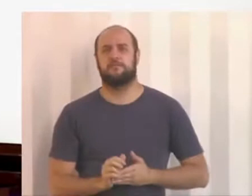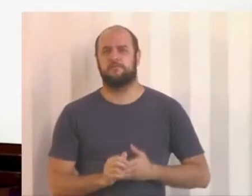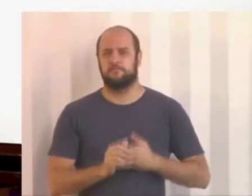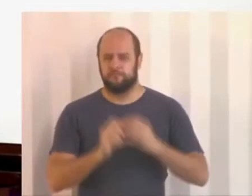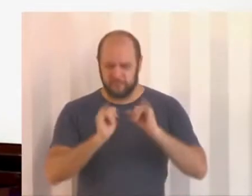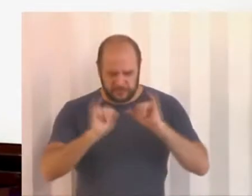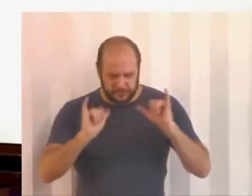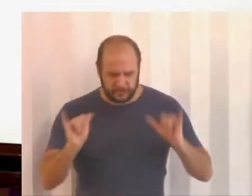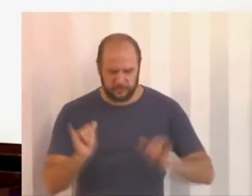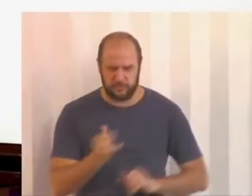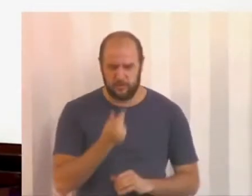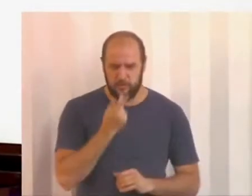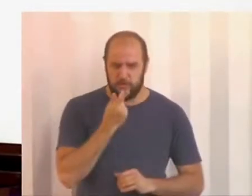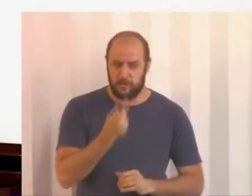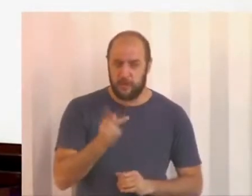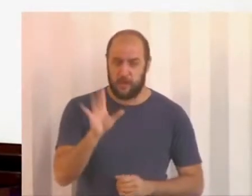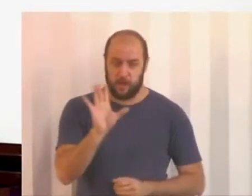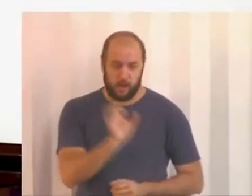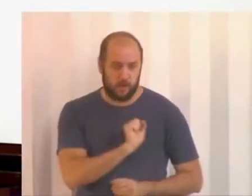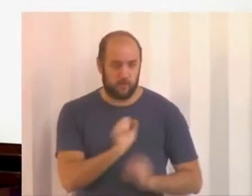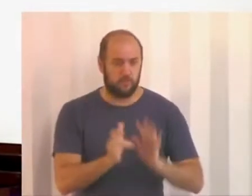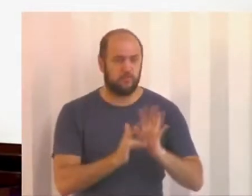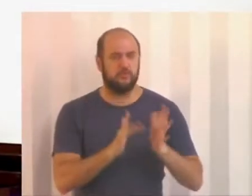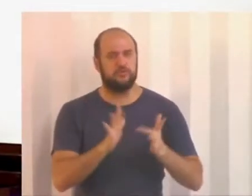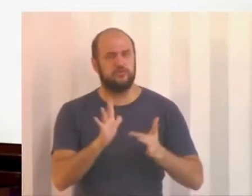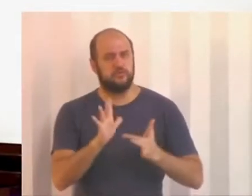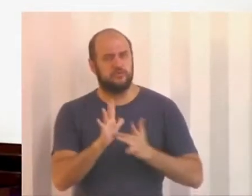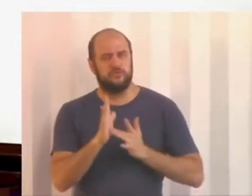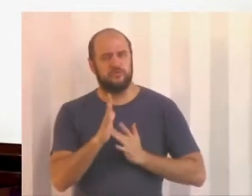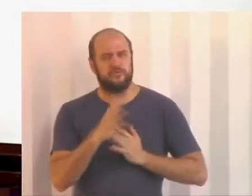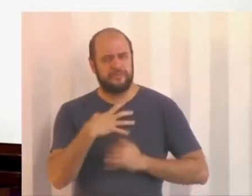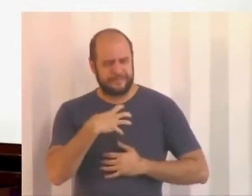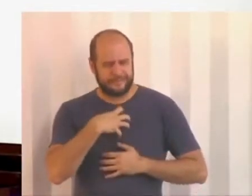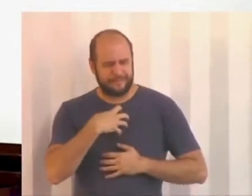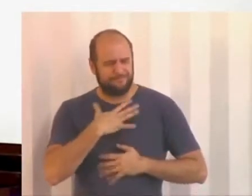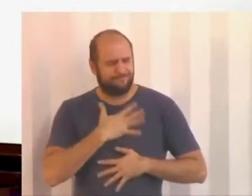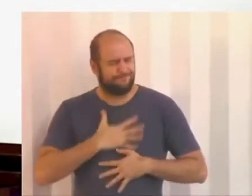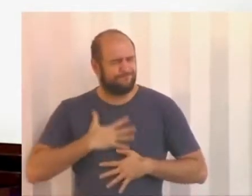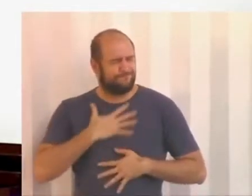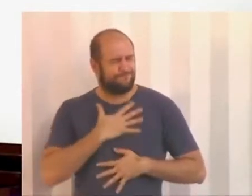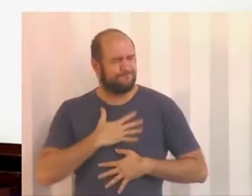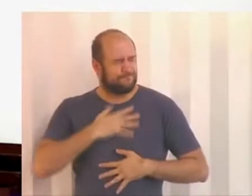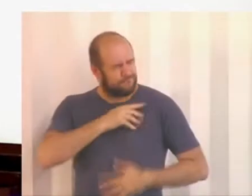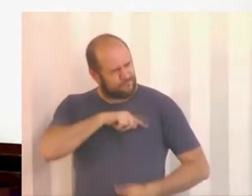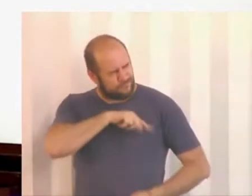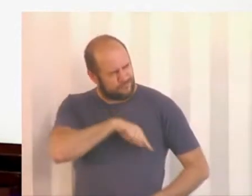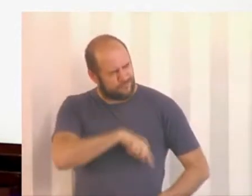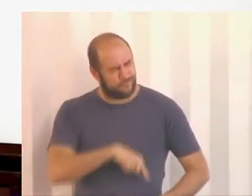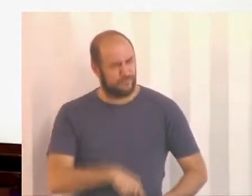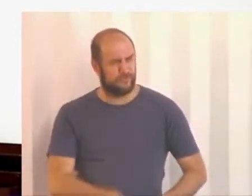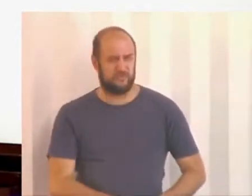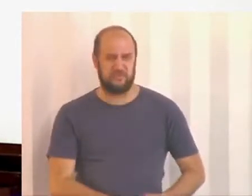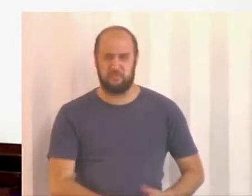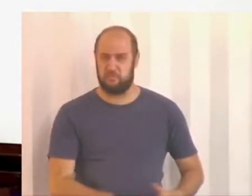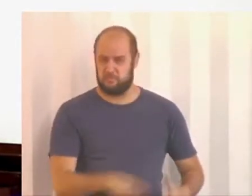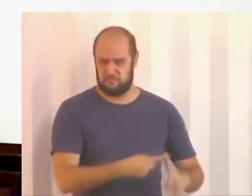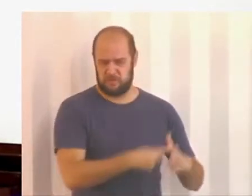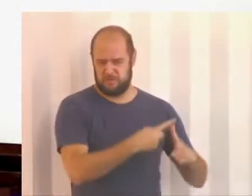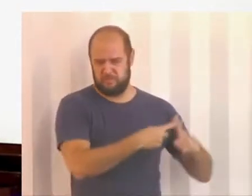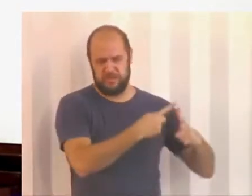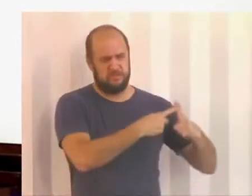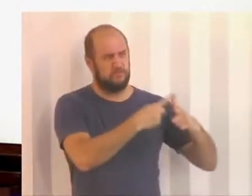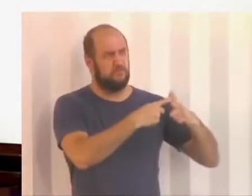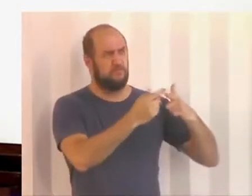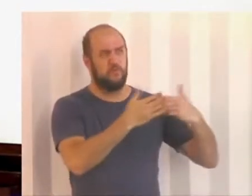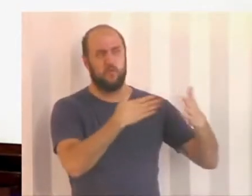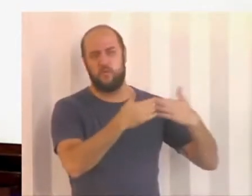passagem. Ele vai dizer que no amor de Cristo há conforto tão profundo que compensa os problemas indefectíveis